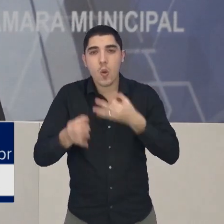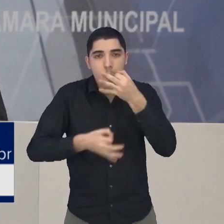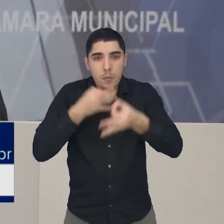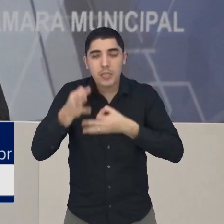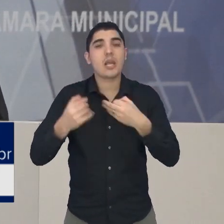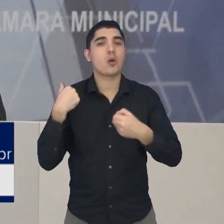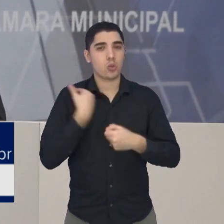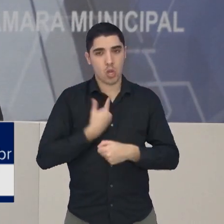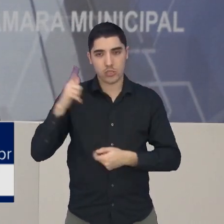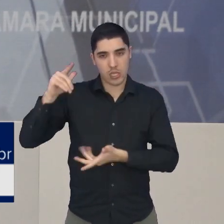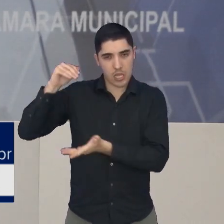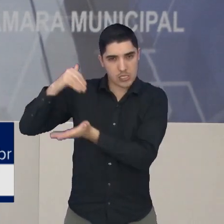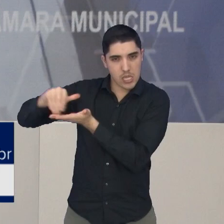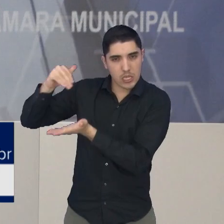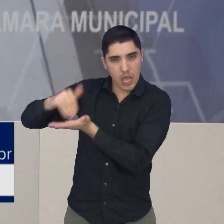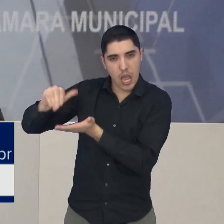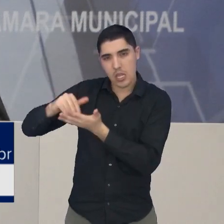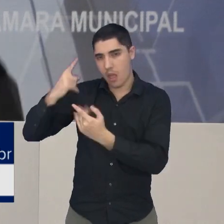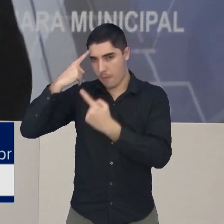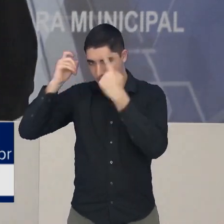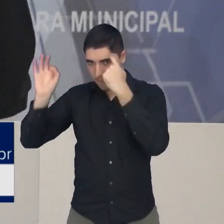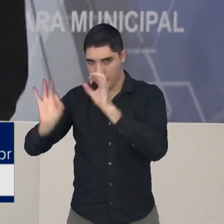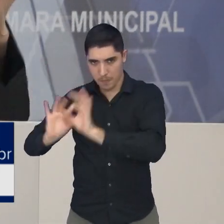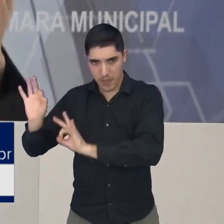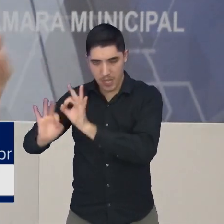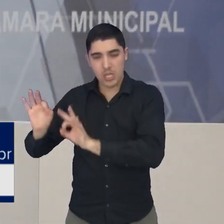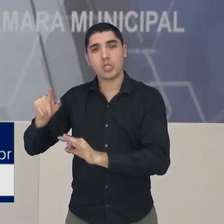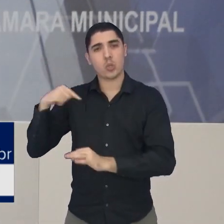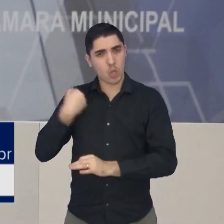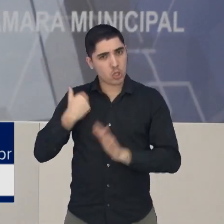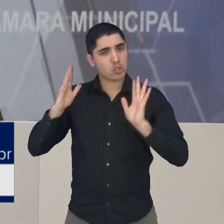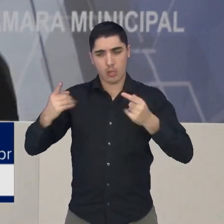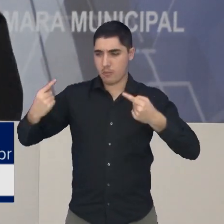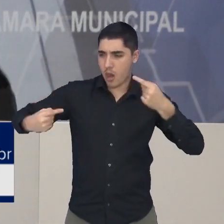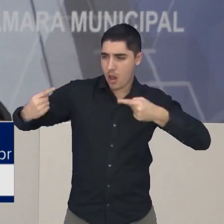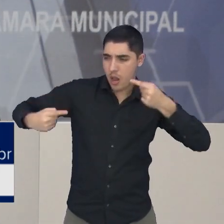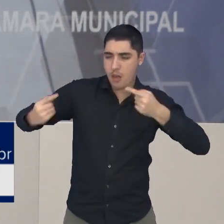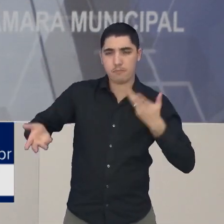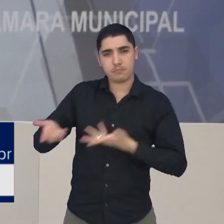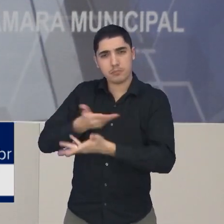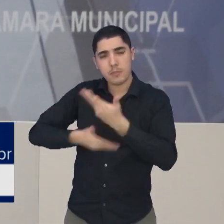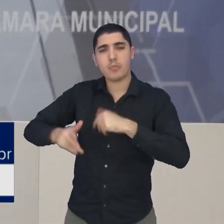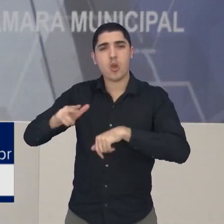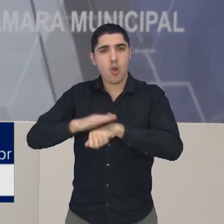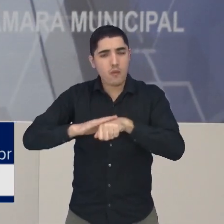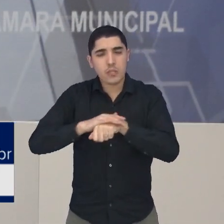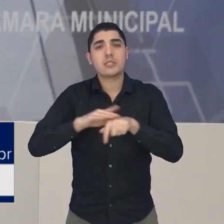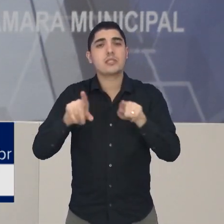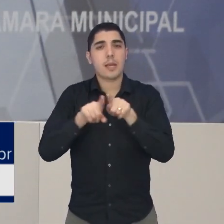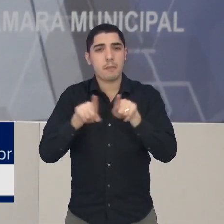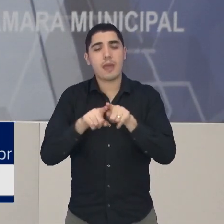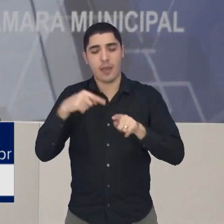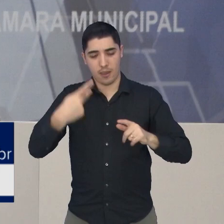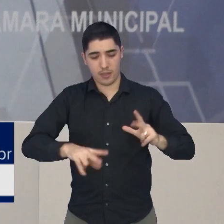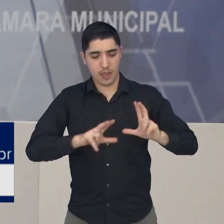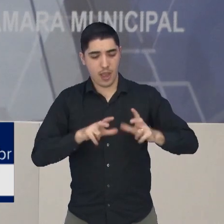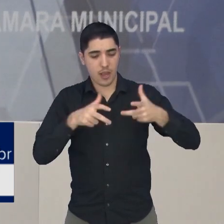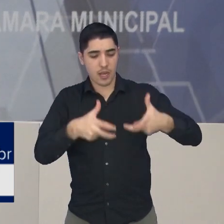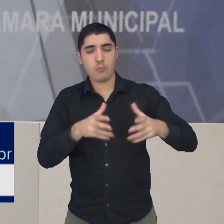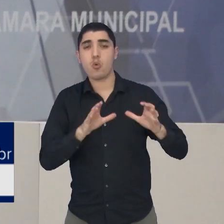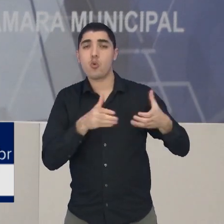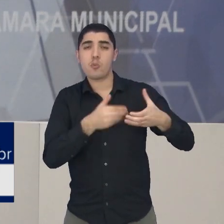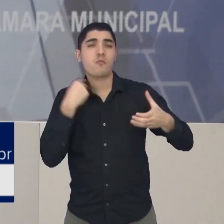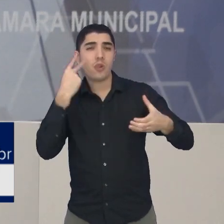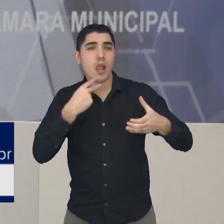Planejamento, com a pessoa interessada, com a comissão de planejamento aqui dessa casa. Então foi uma coisa